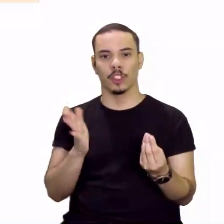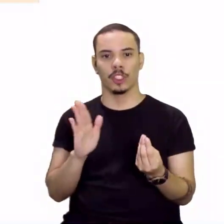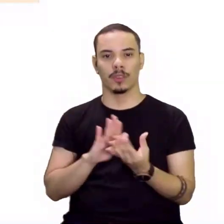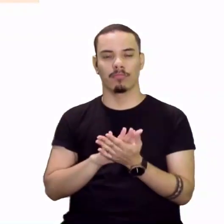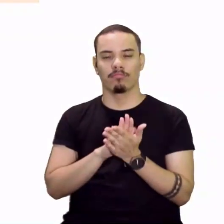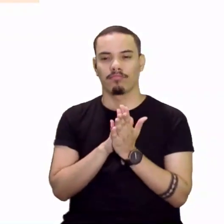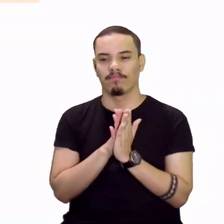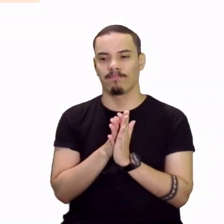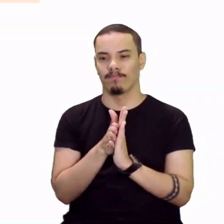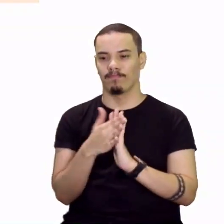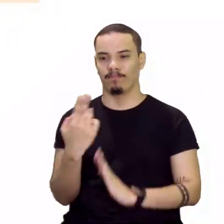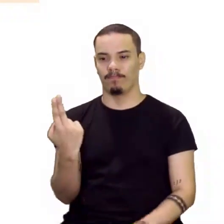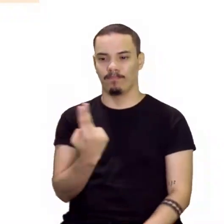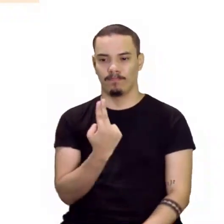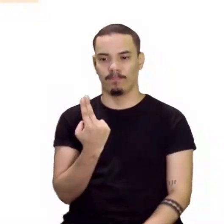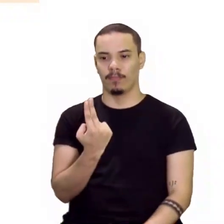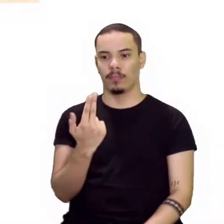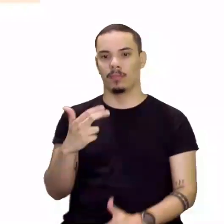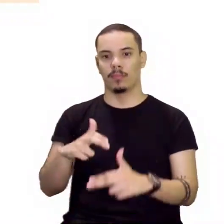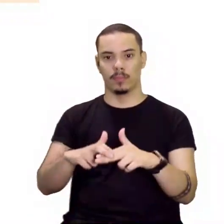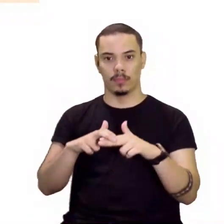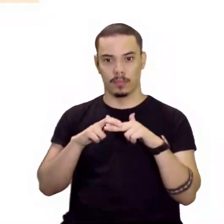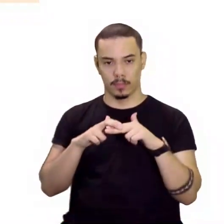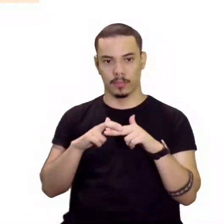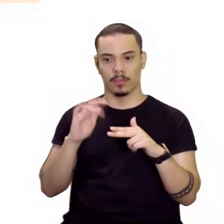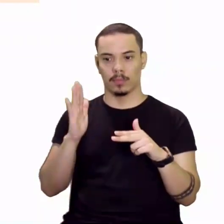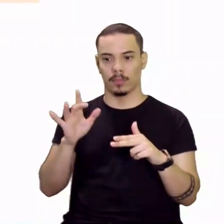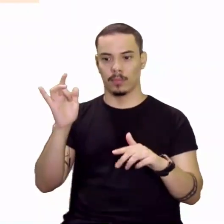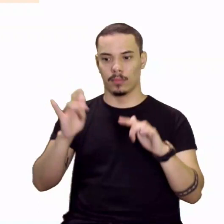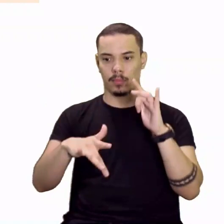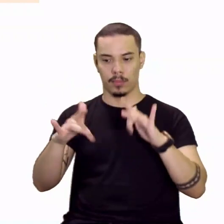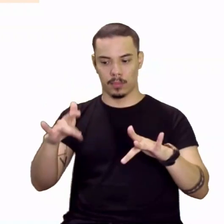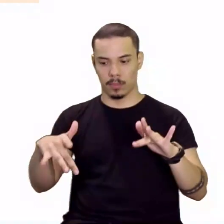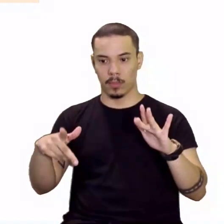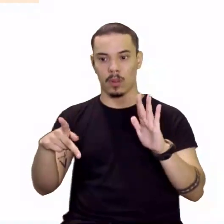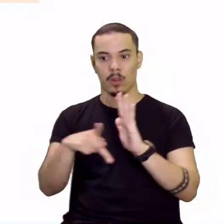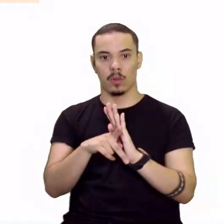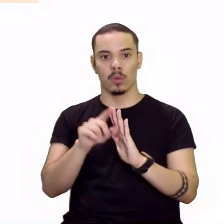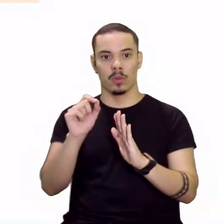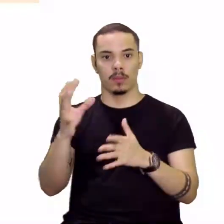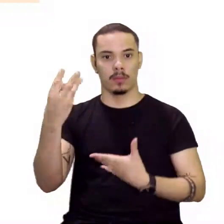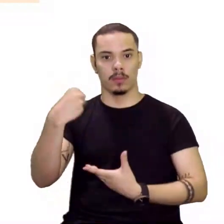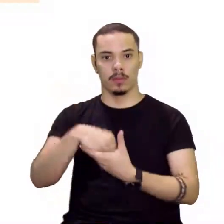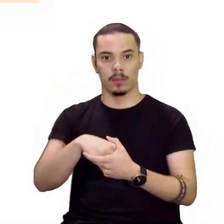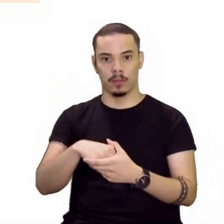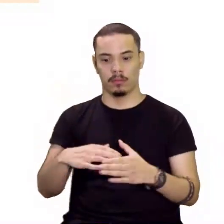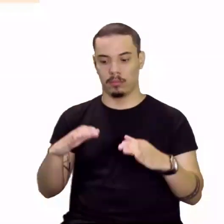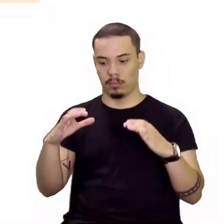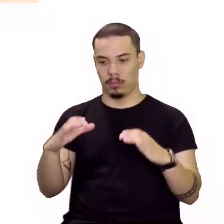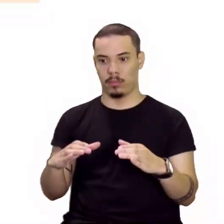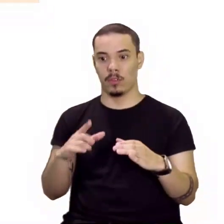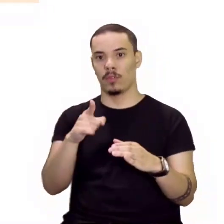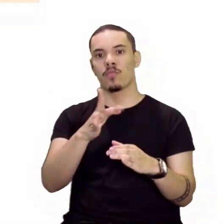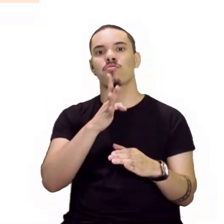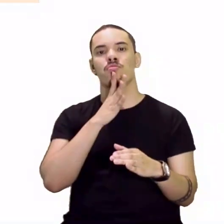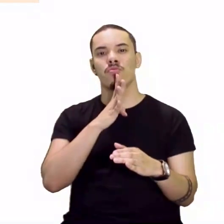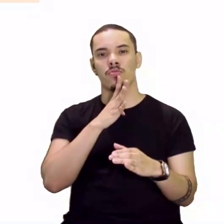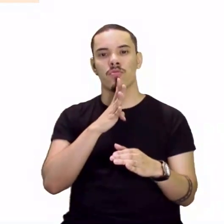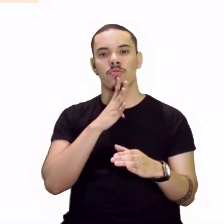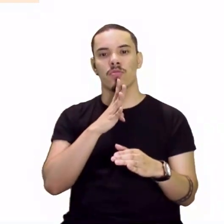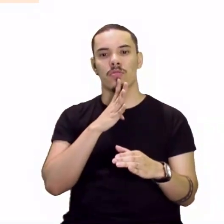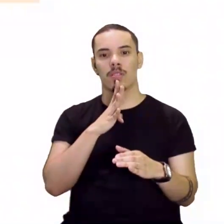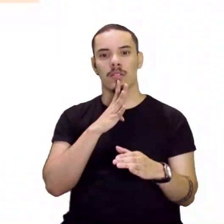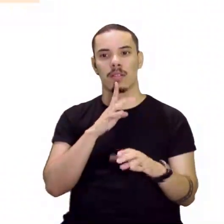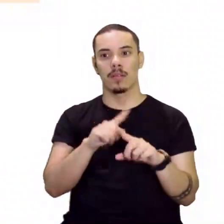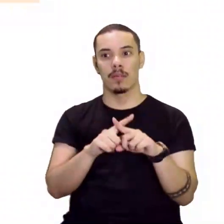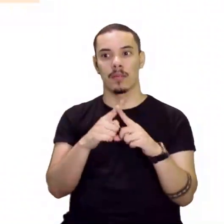desgastada. Por isso, deposita os sedimentos em uma vasilha, que você conhece, que é uma bacia. Só que